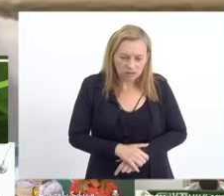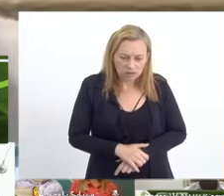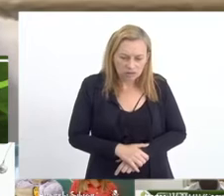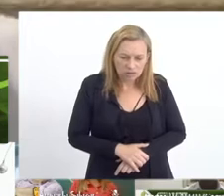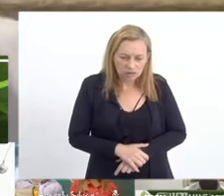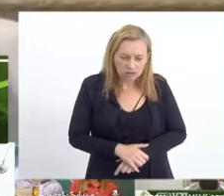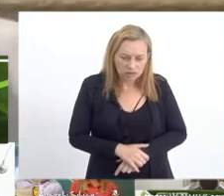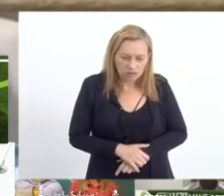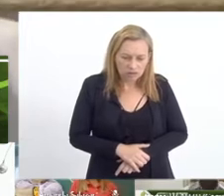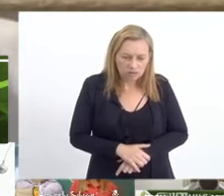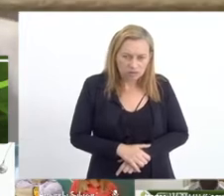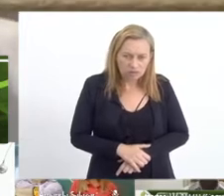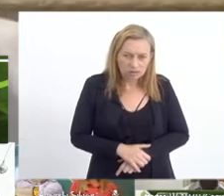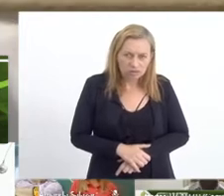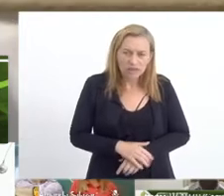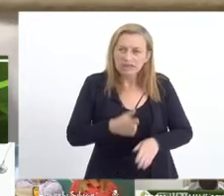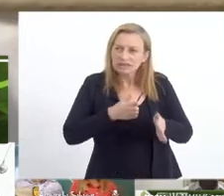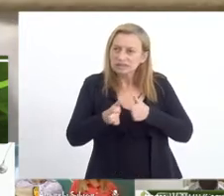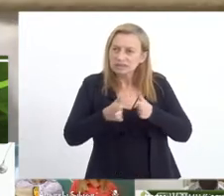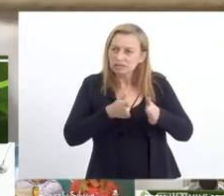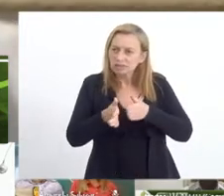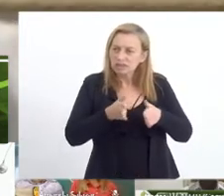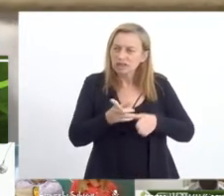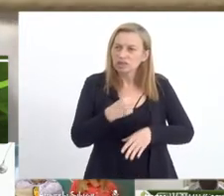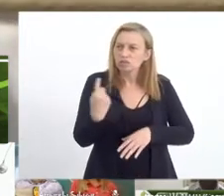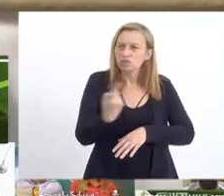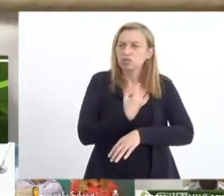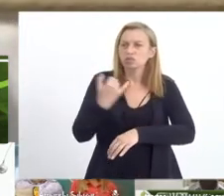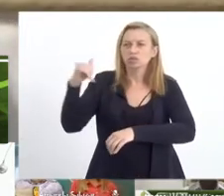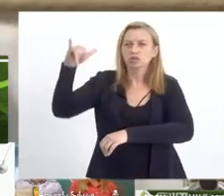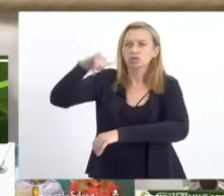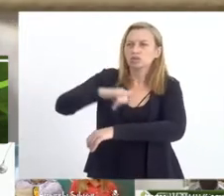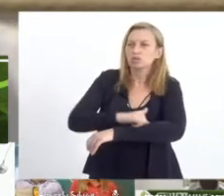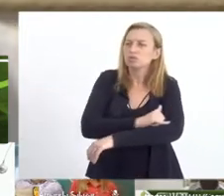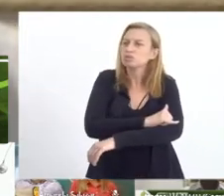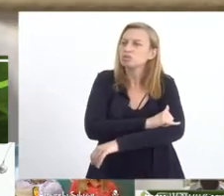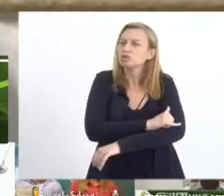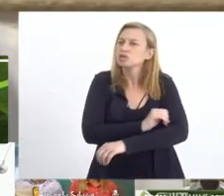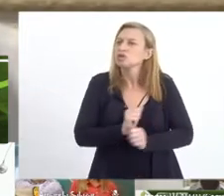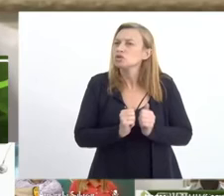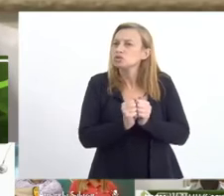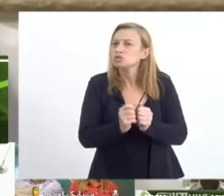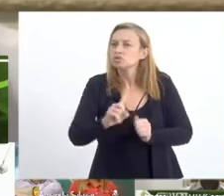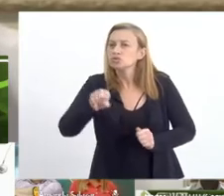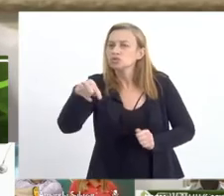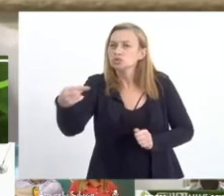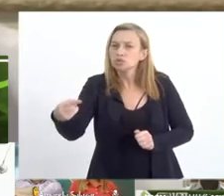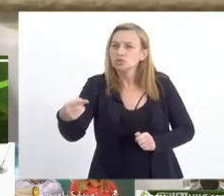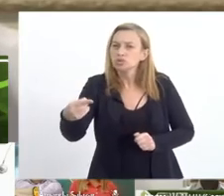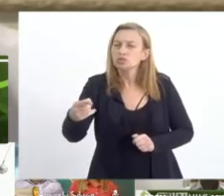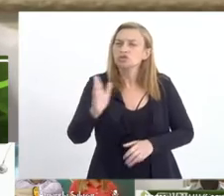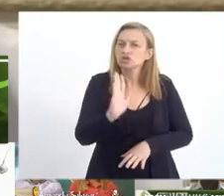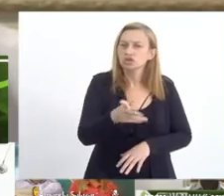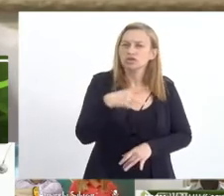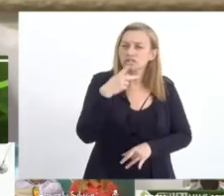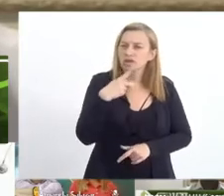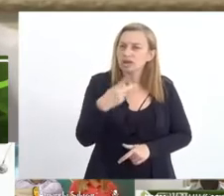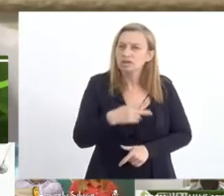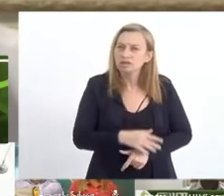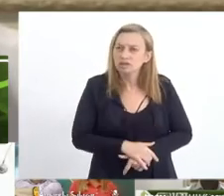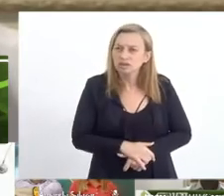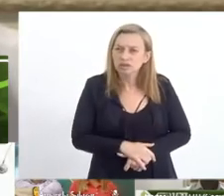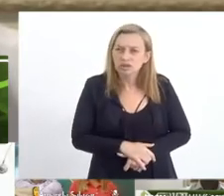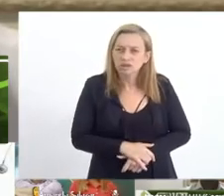a questão da acessibilidade ao nosso aeroporto. Me junto aos outros preços que foram colocados, é